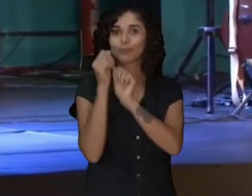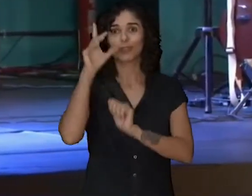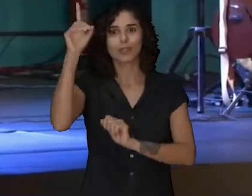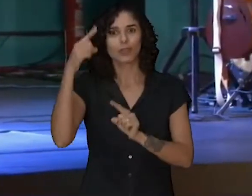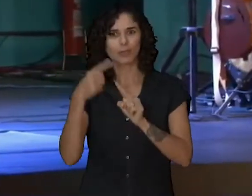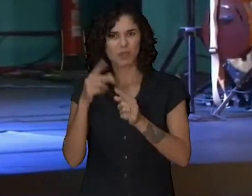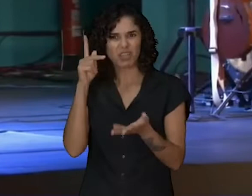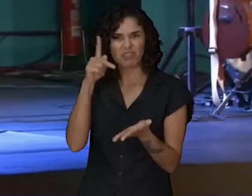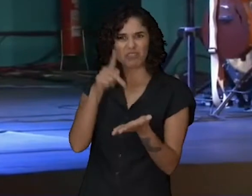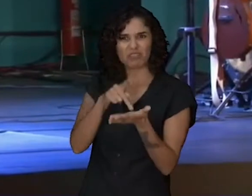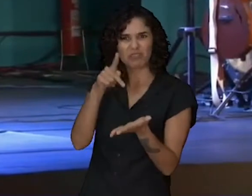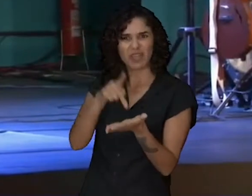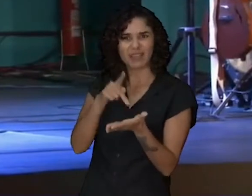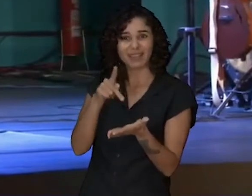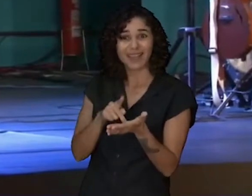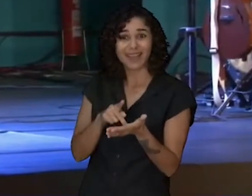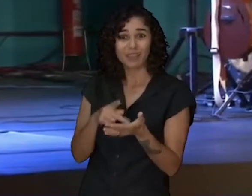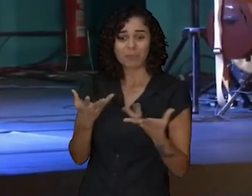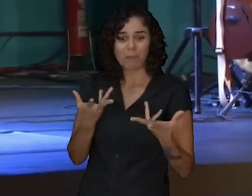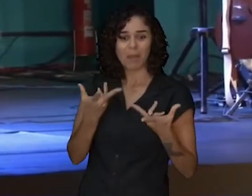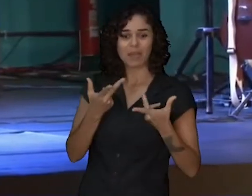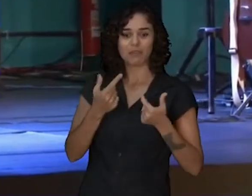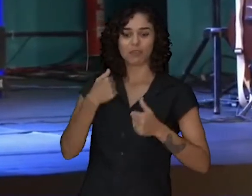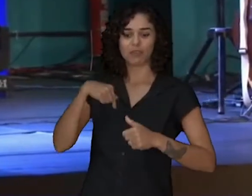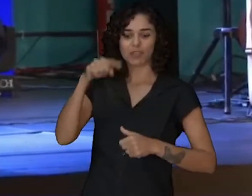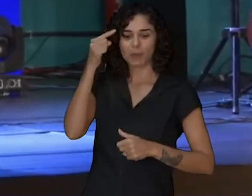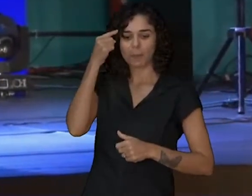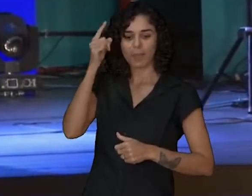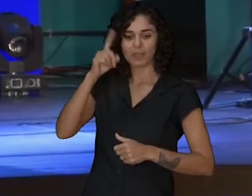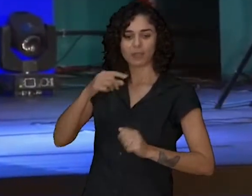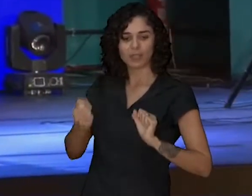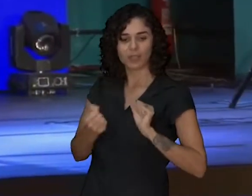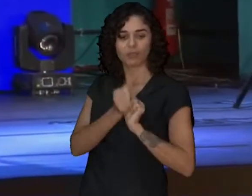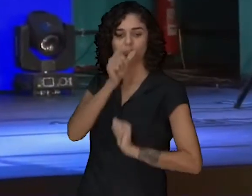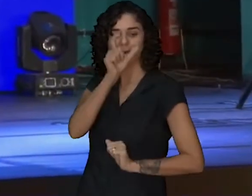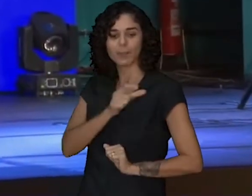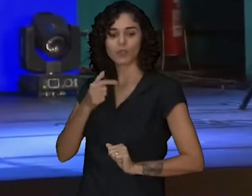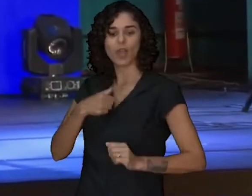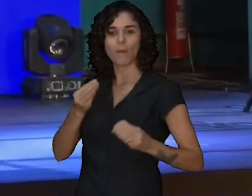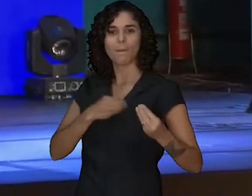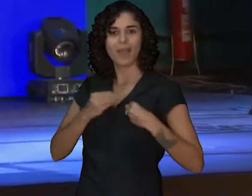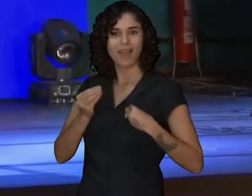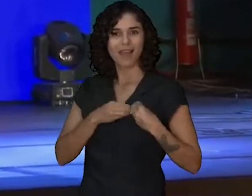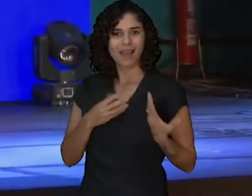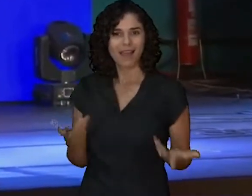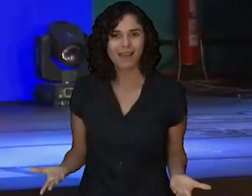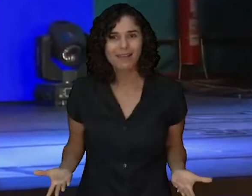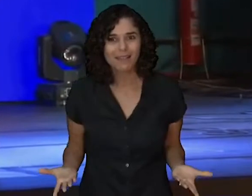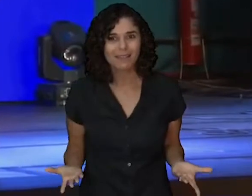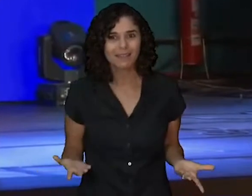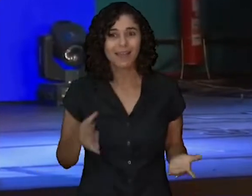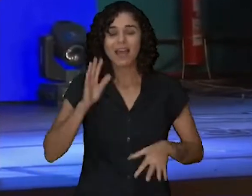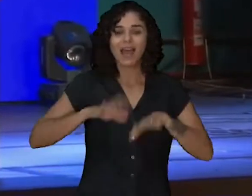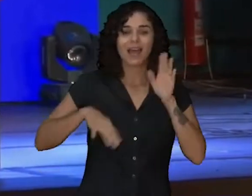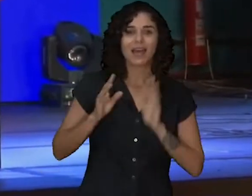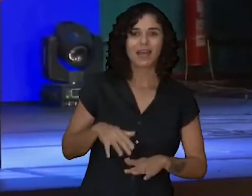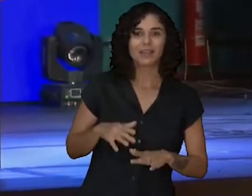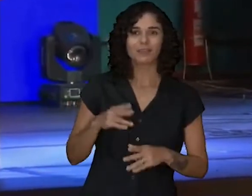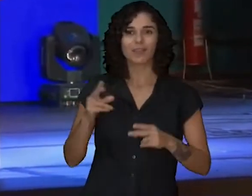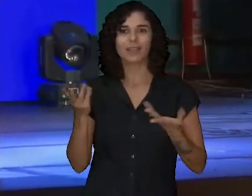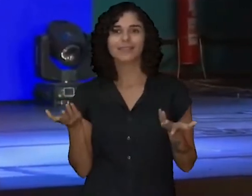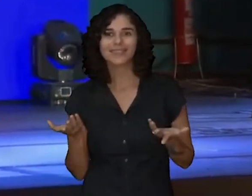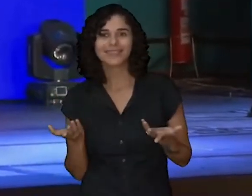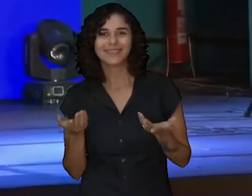estar com aquela pessoa com quem eu peco, que maravilhoso é acessar aquela sujeirada na internet,